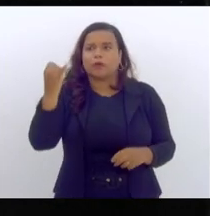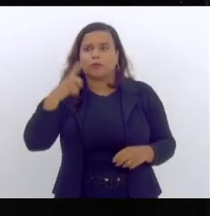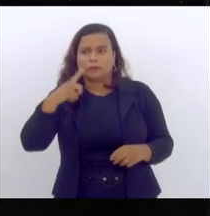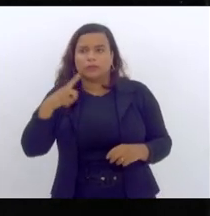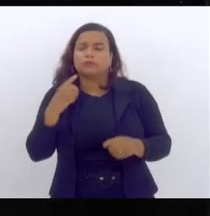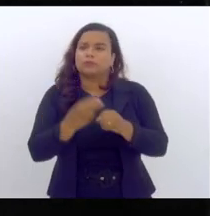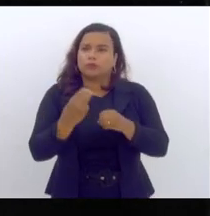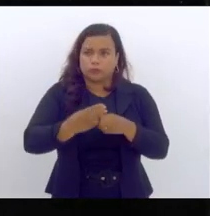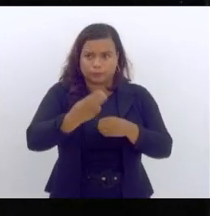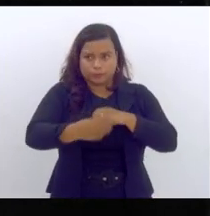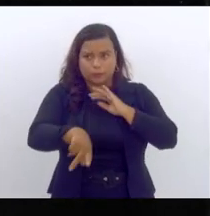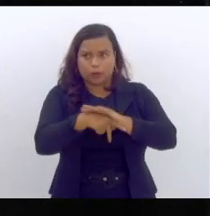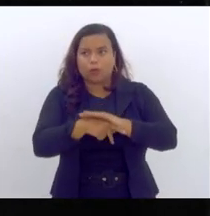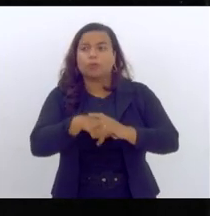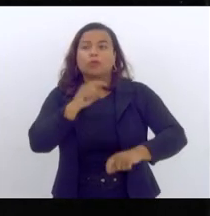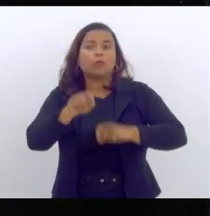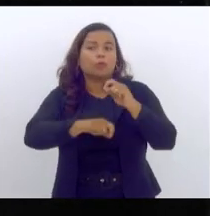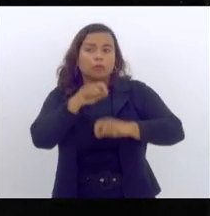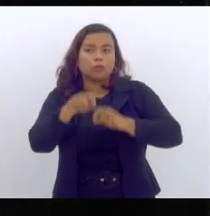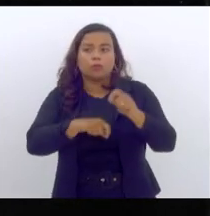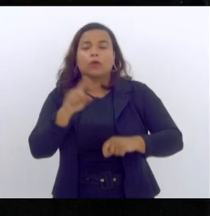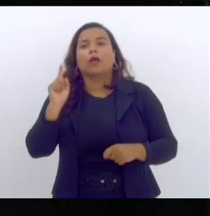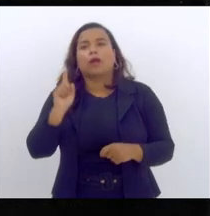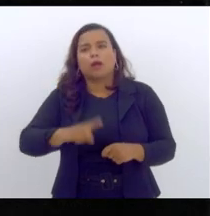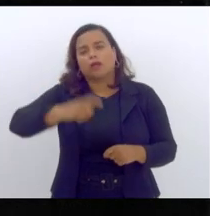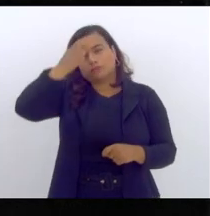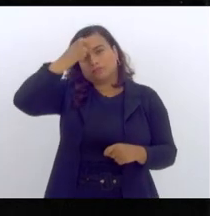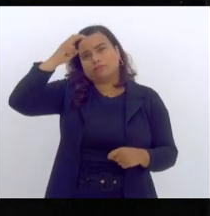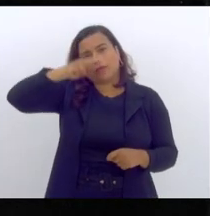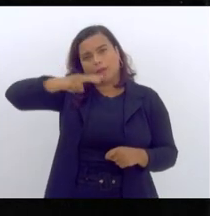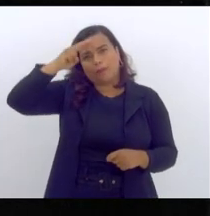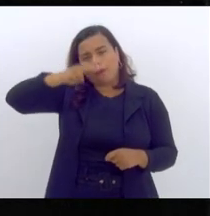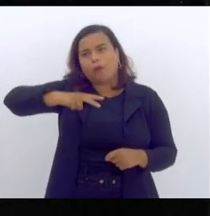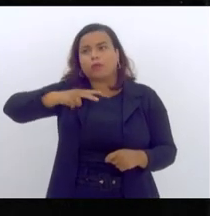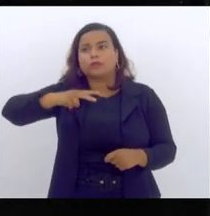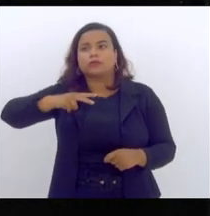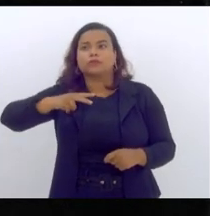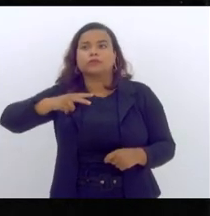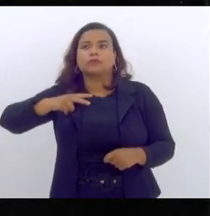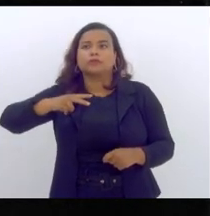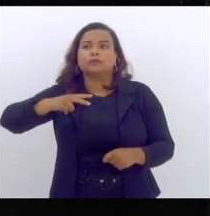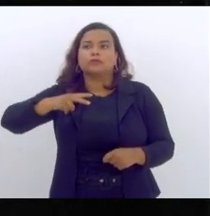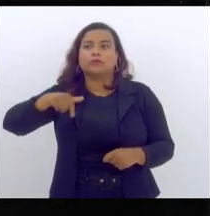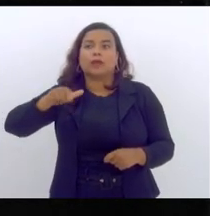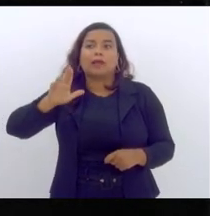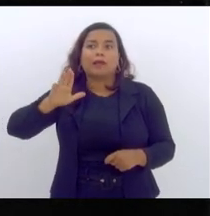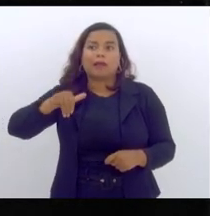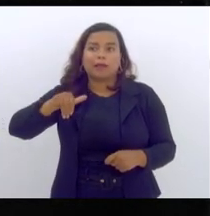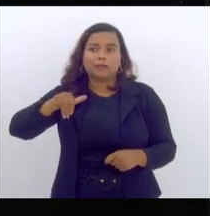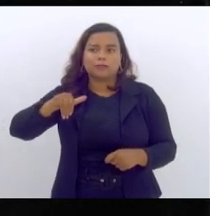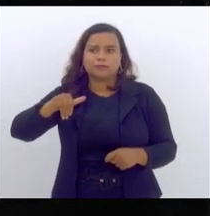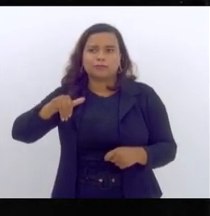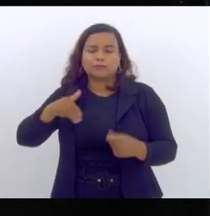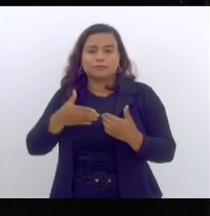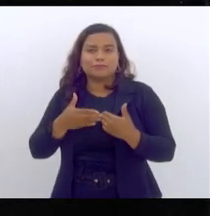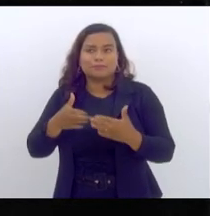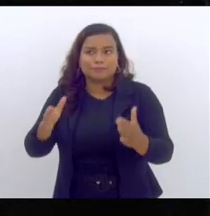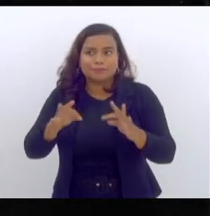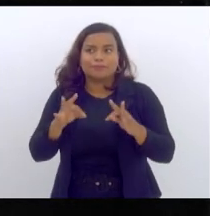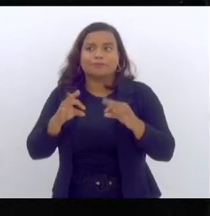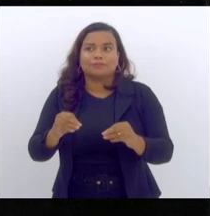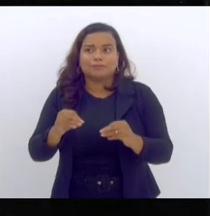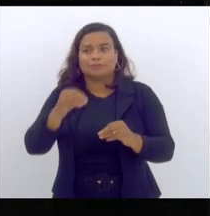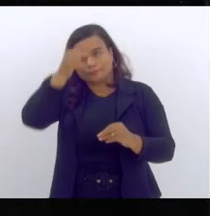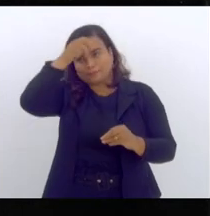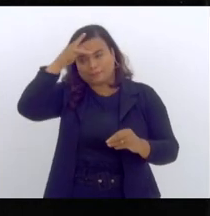um município que é As Memórias daquele que foi o grande desbravador grande Prefeito que